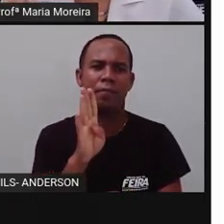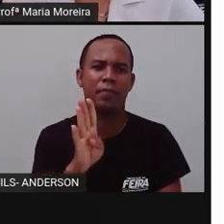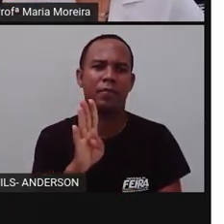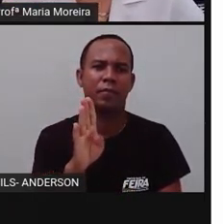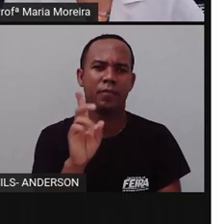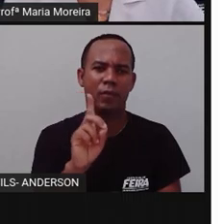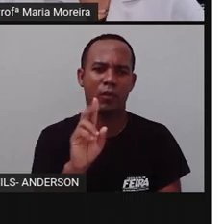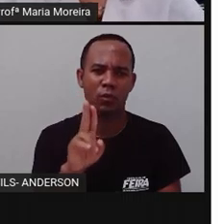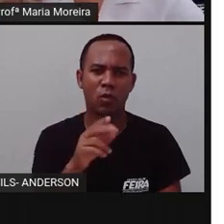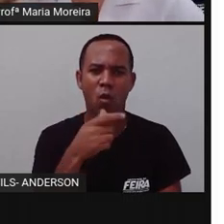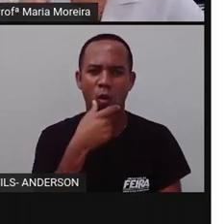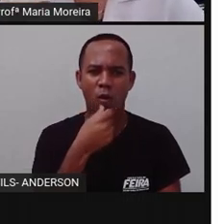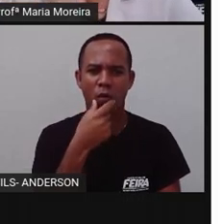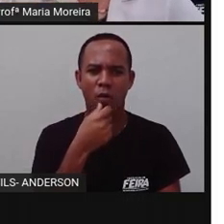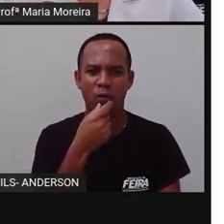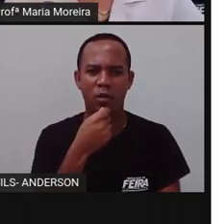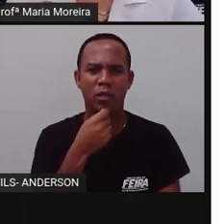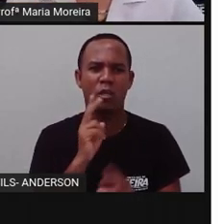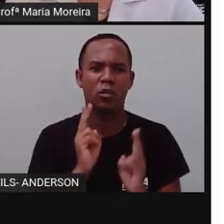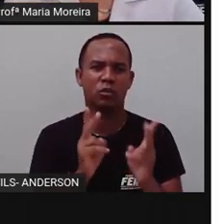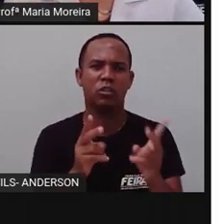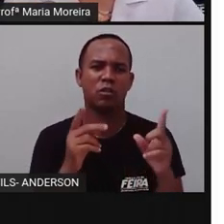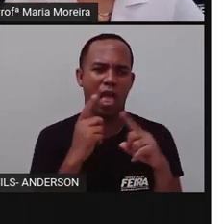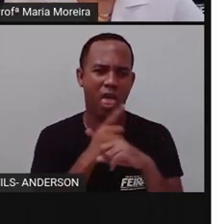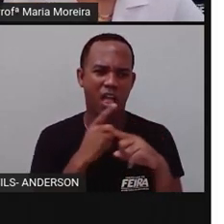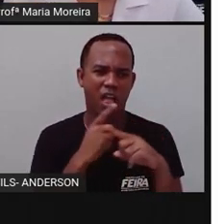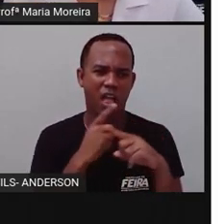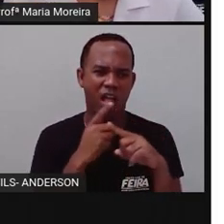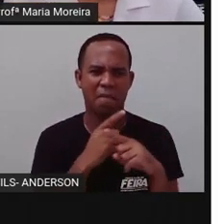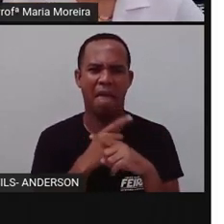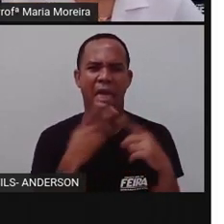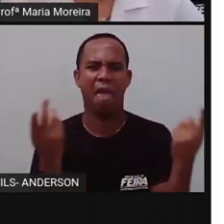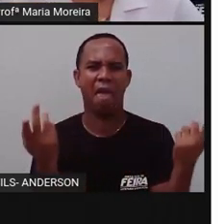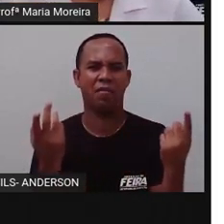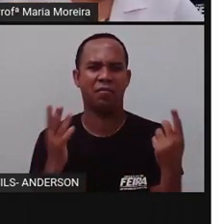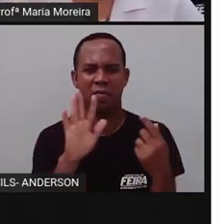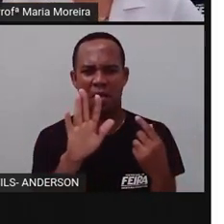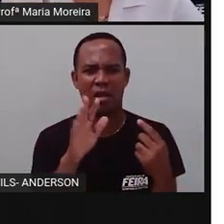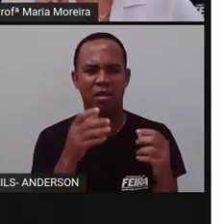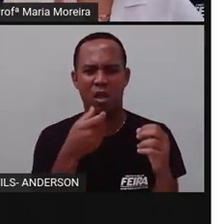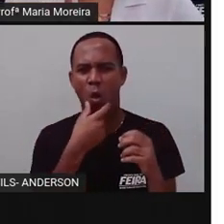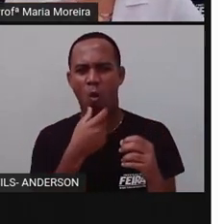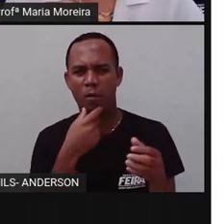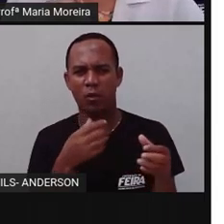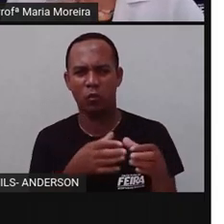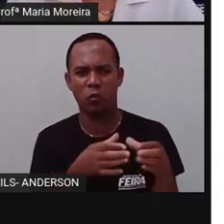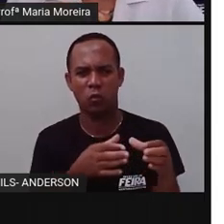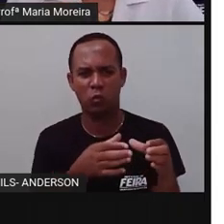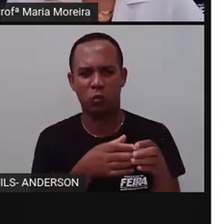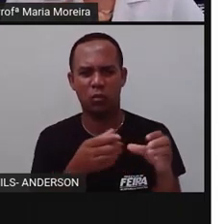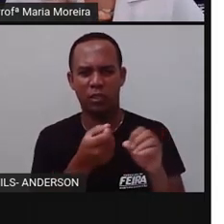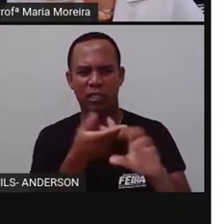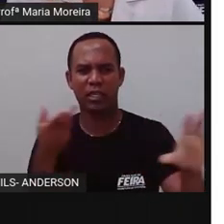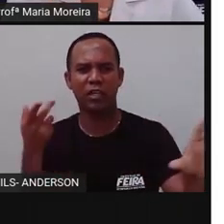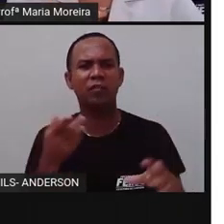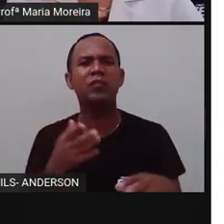Abdu continuava a protestar, continuava a reclamar, os caçadores decidiram que cabia ao